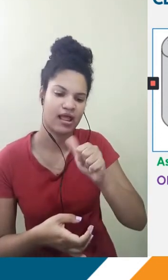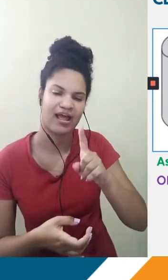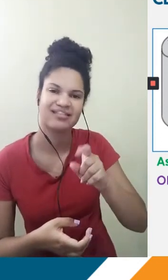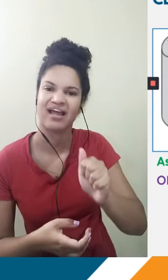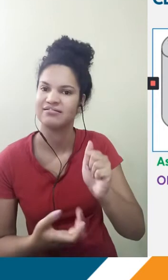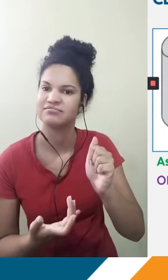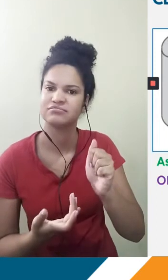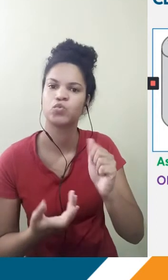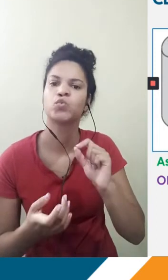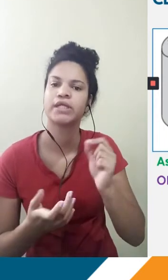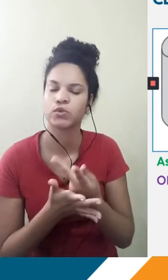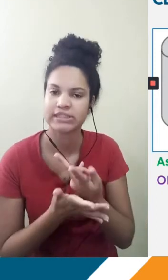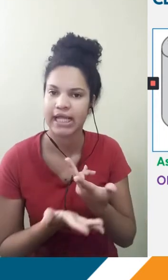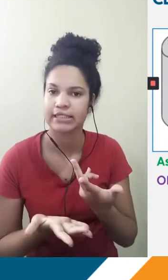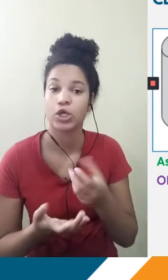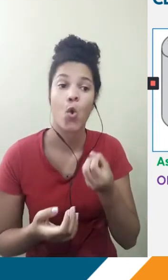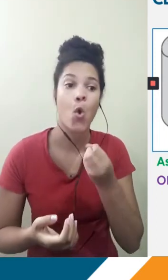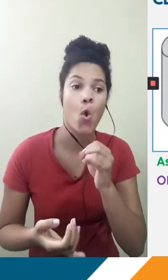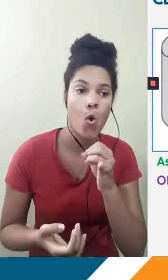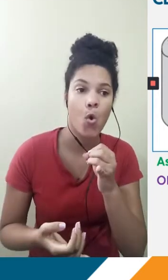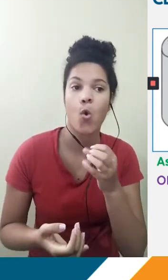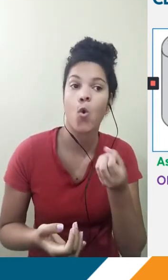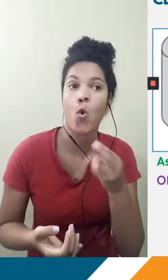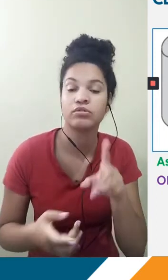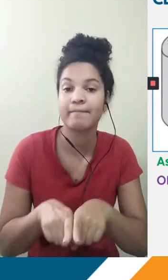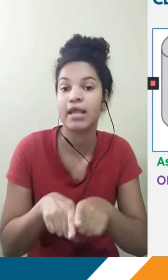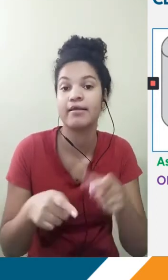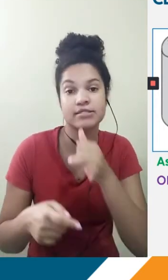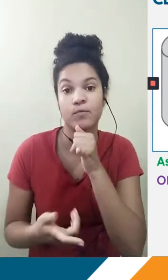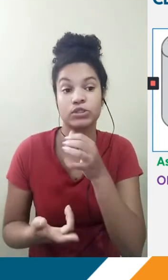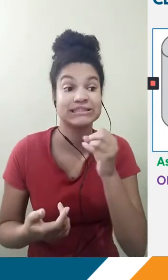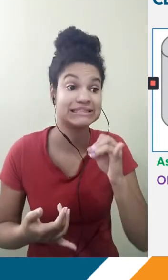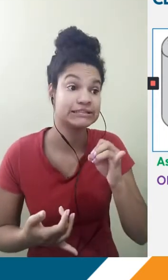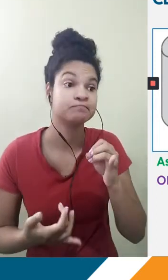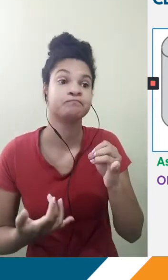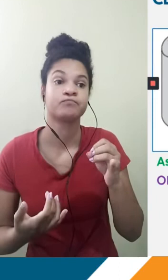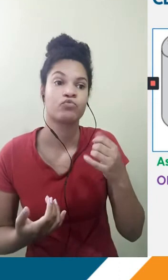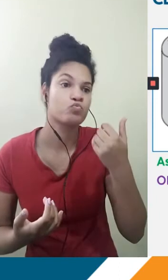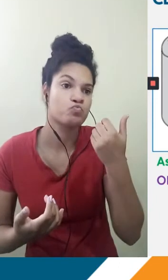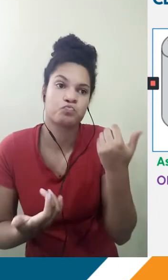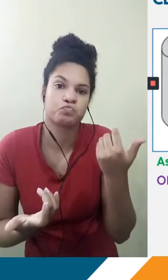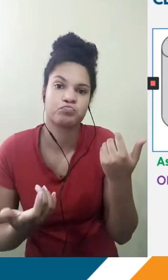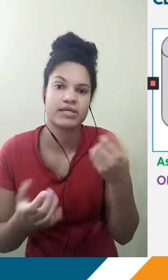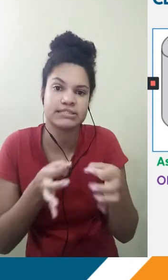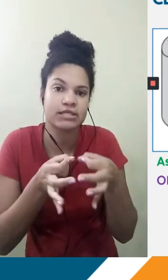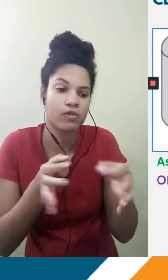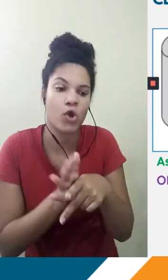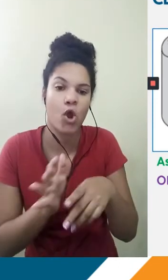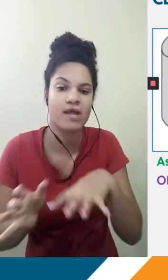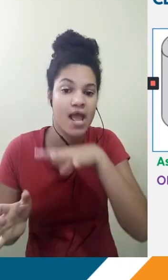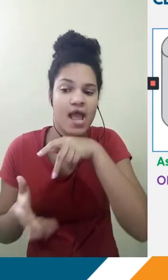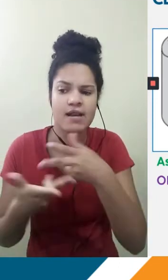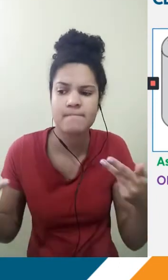que é hipertônica, muito rica em solvente, em relação à concentração de solutos, sempre comparando uma solução com a